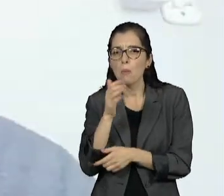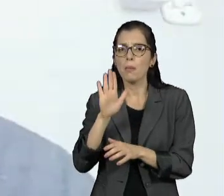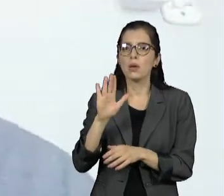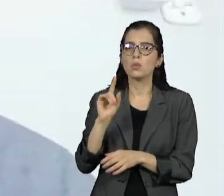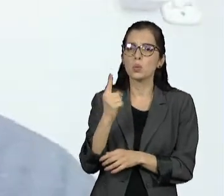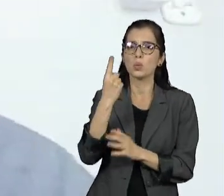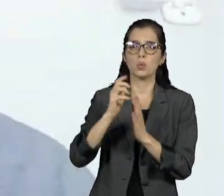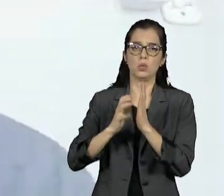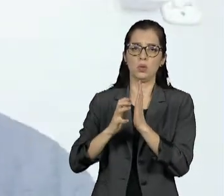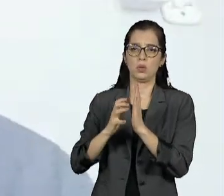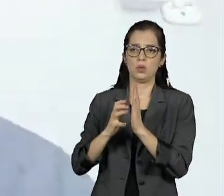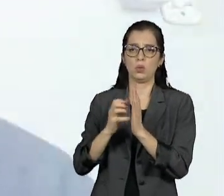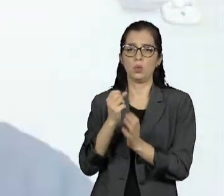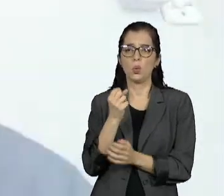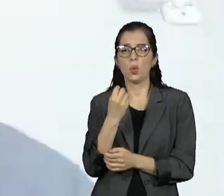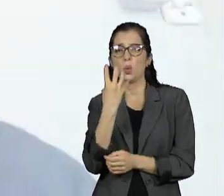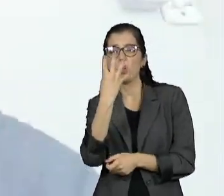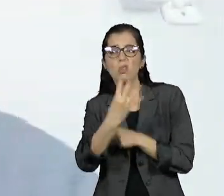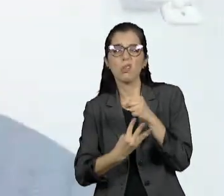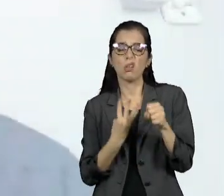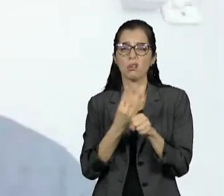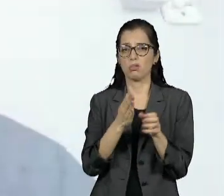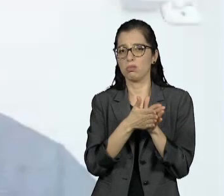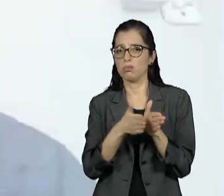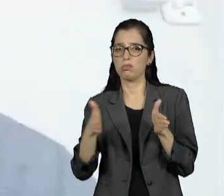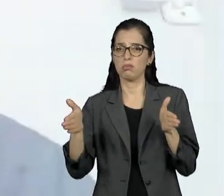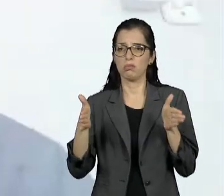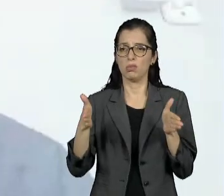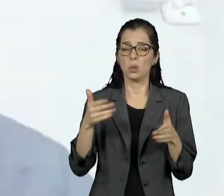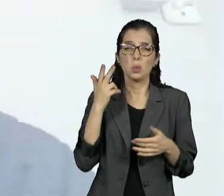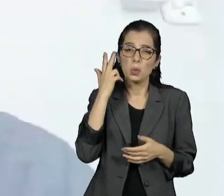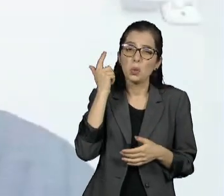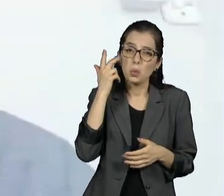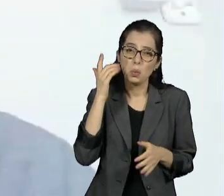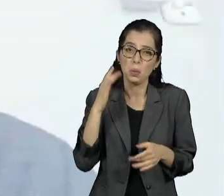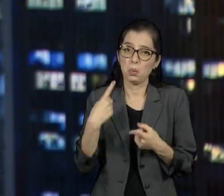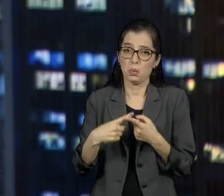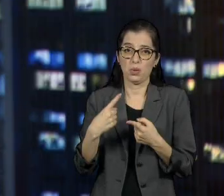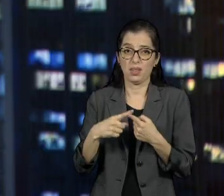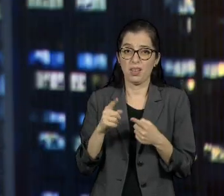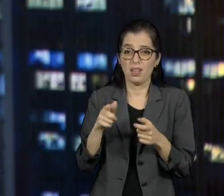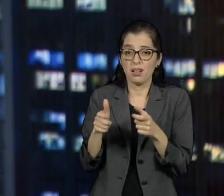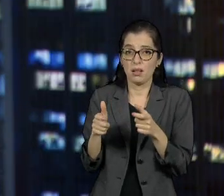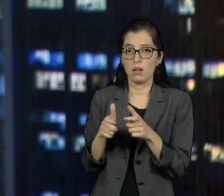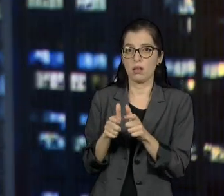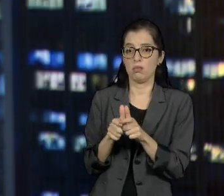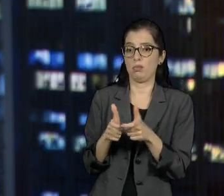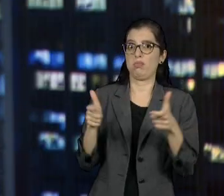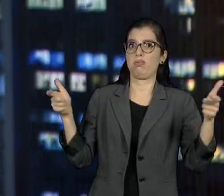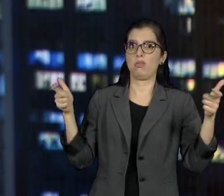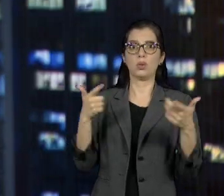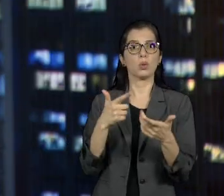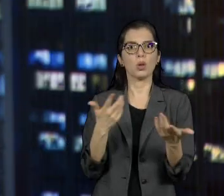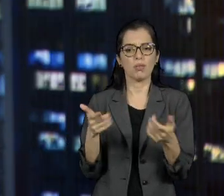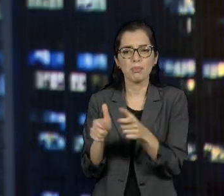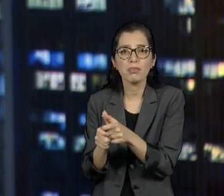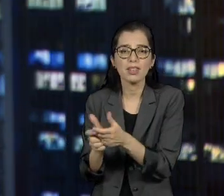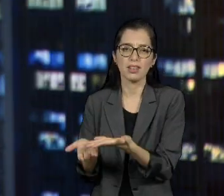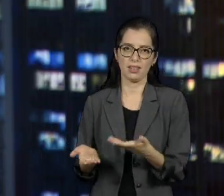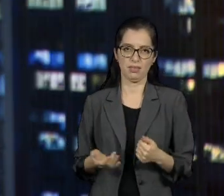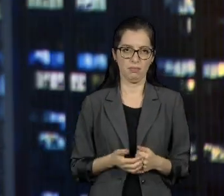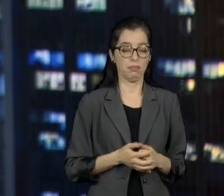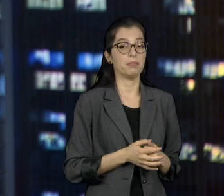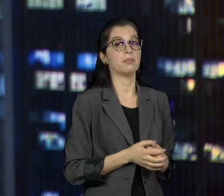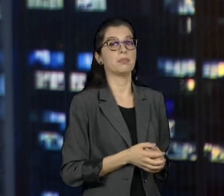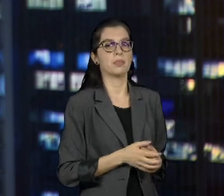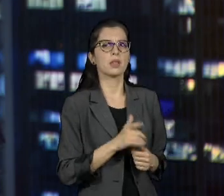vereador durante 4 anos, num dia da semana, e continuar trabalhando, por exemplo. Tem uma outra questão que eu quero trazer ainda para vocês comentarem,